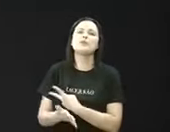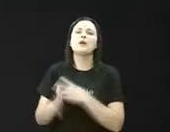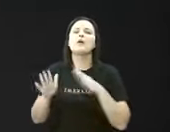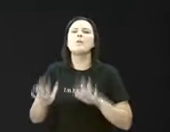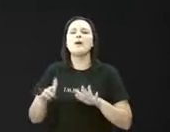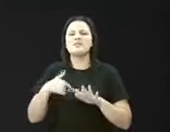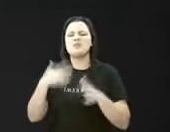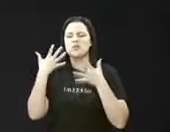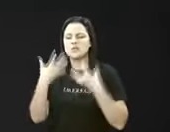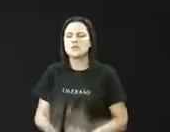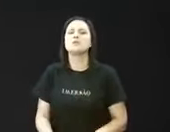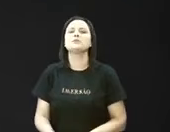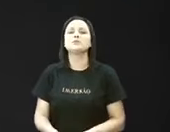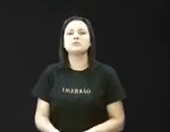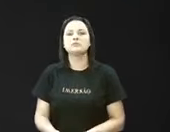eu vou me submeter.